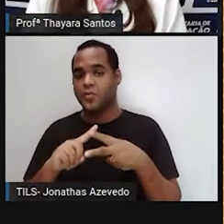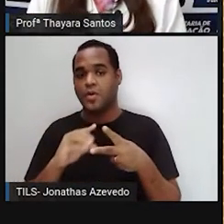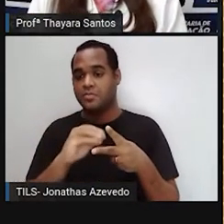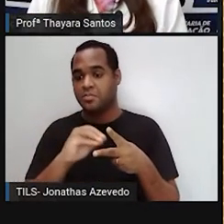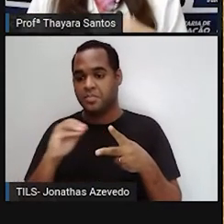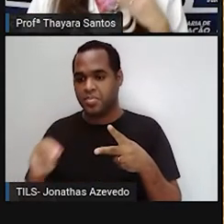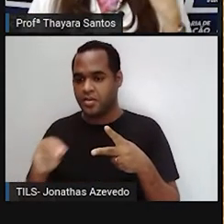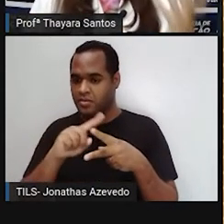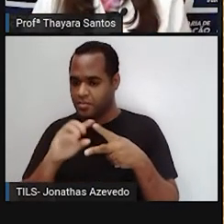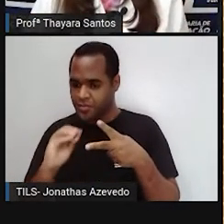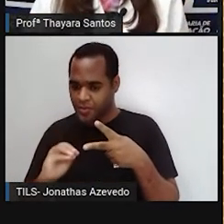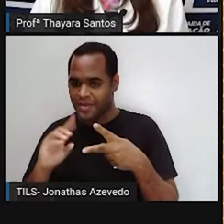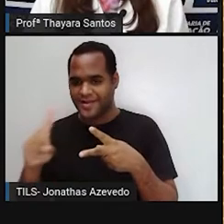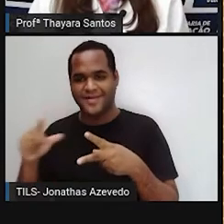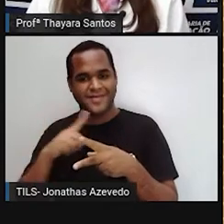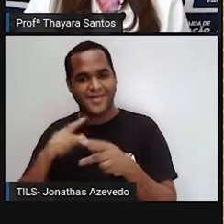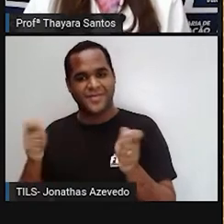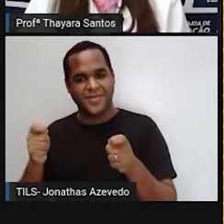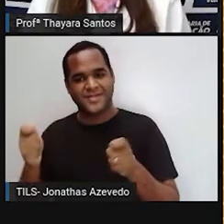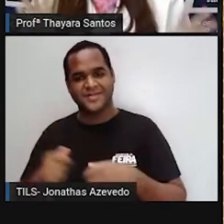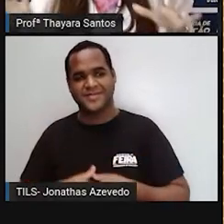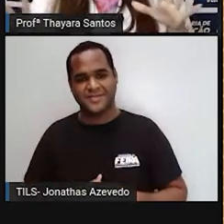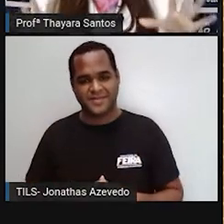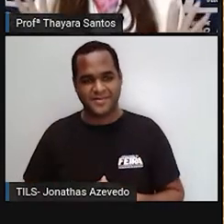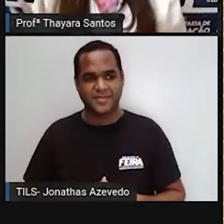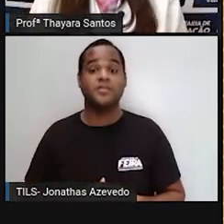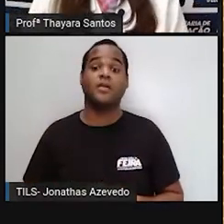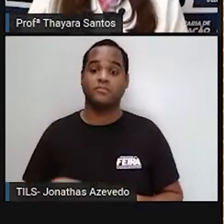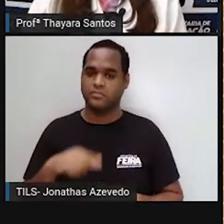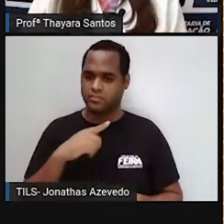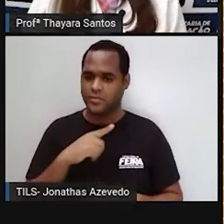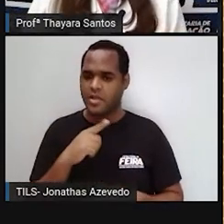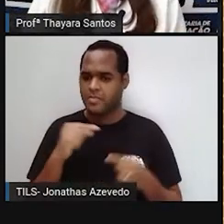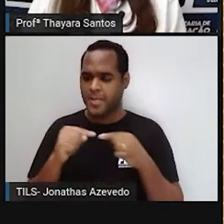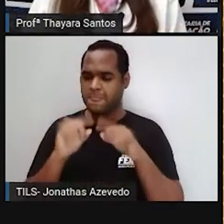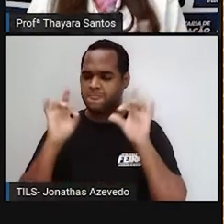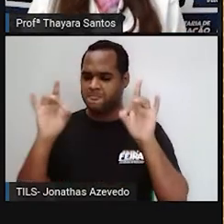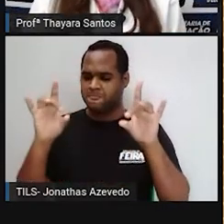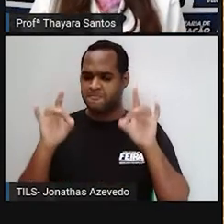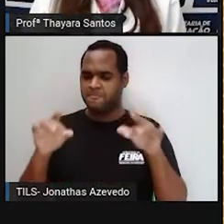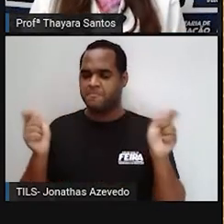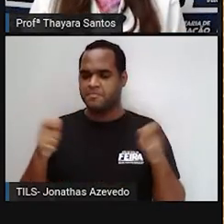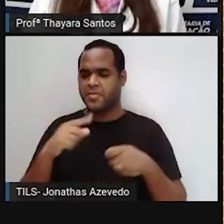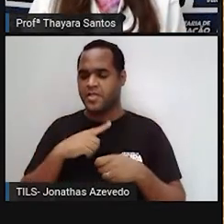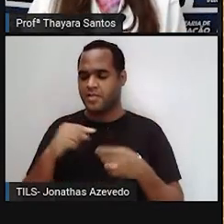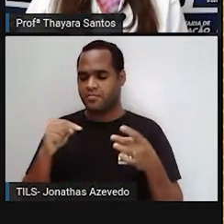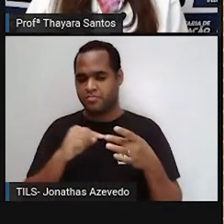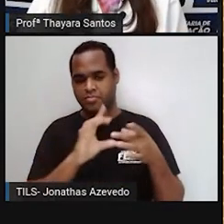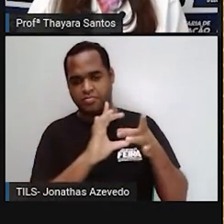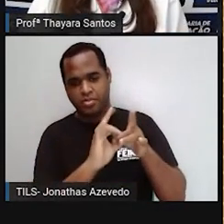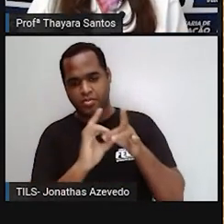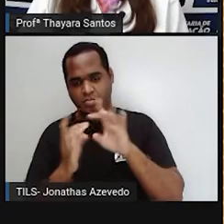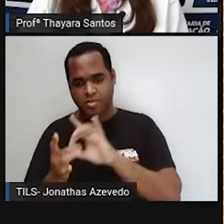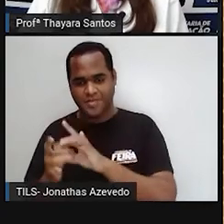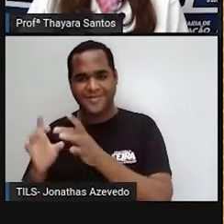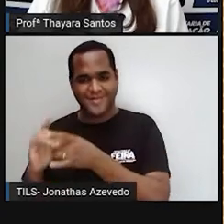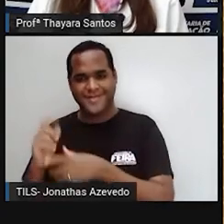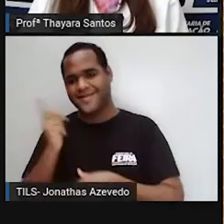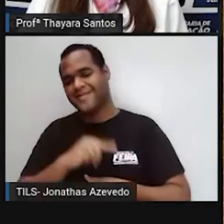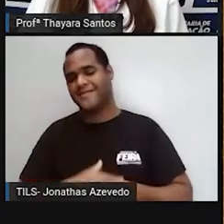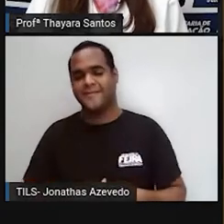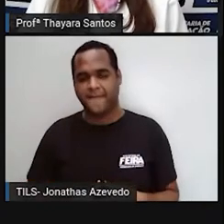doadora. E a outra vai ser a receptora. Então, tem esse caso aí especial também, que é a conjugação.